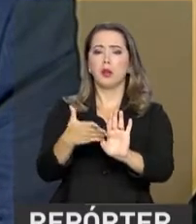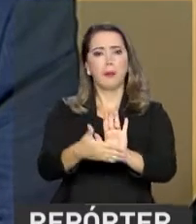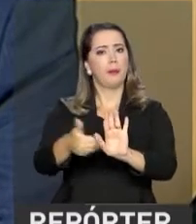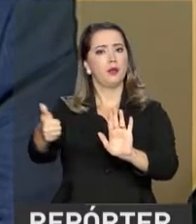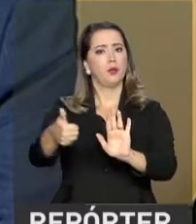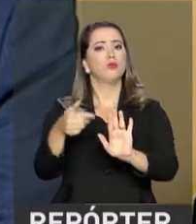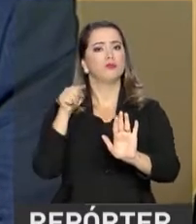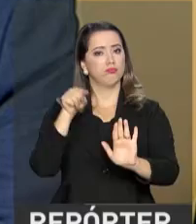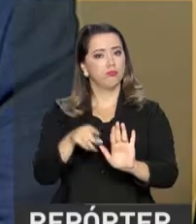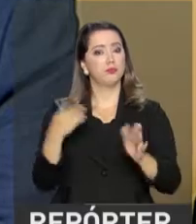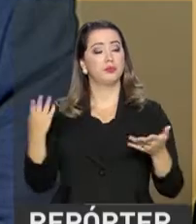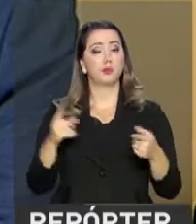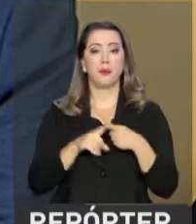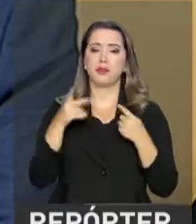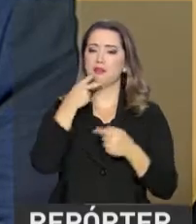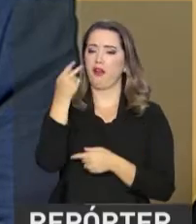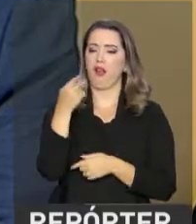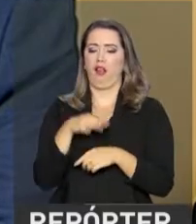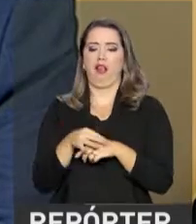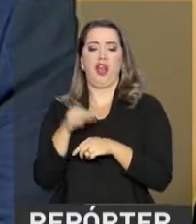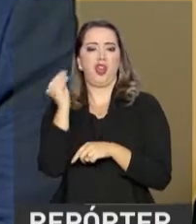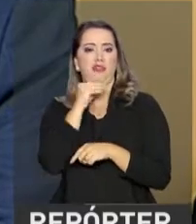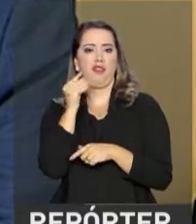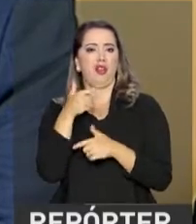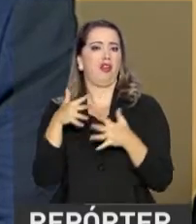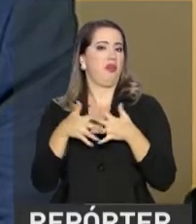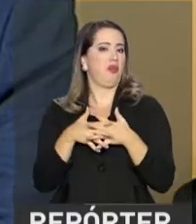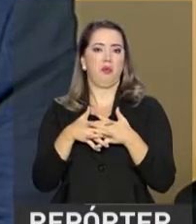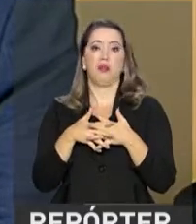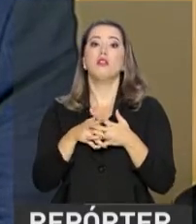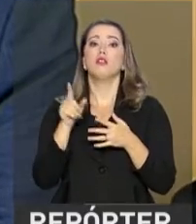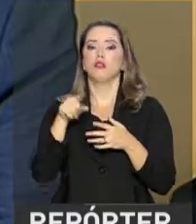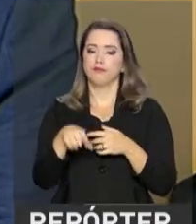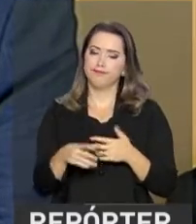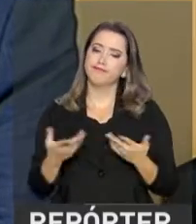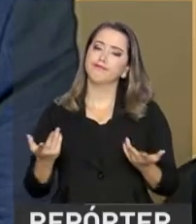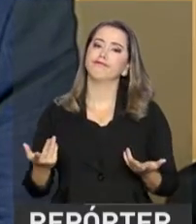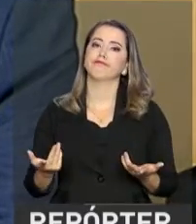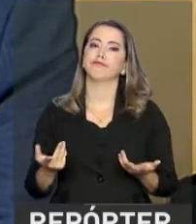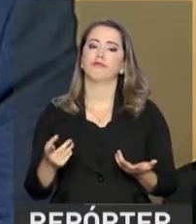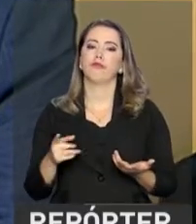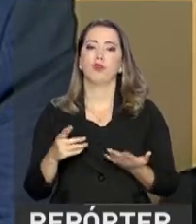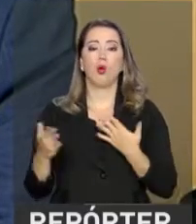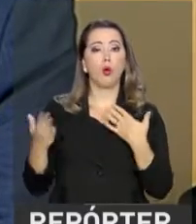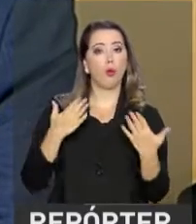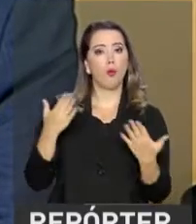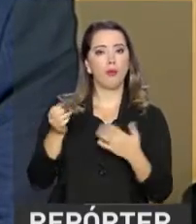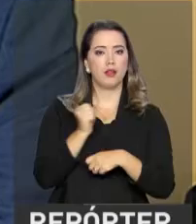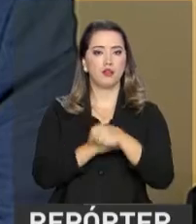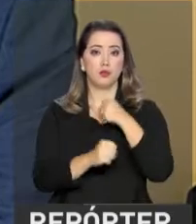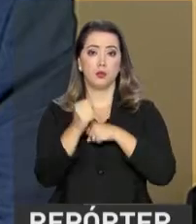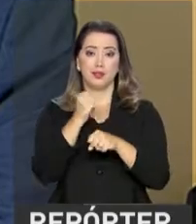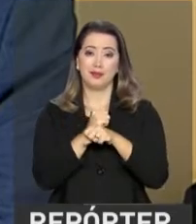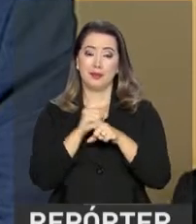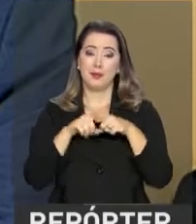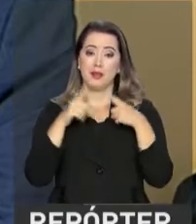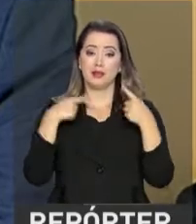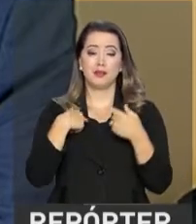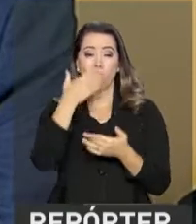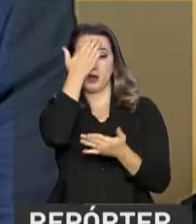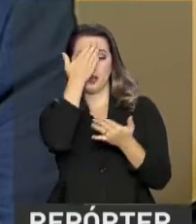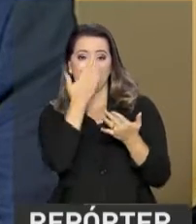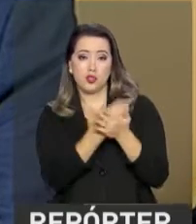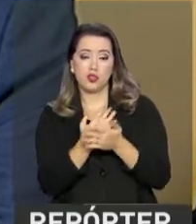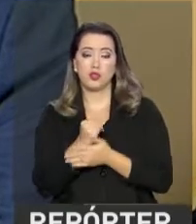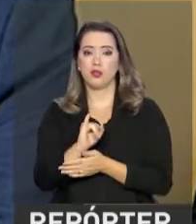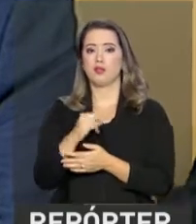pode ser assim mas a carne é fraca então não atrapalhou nada não atrapalhou em relação ao ano passado mas tenho certeza que